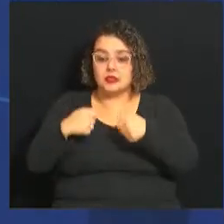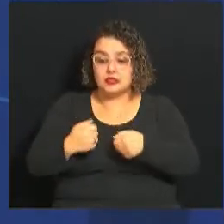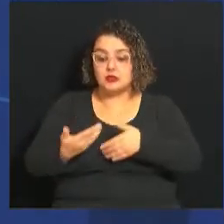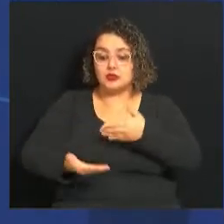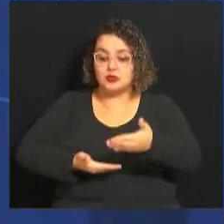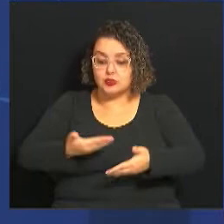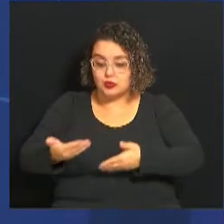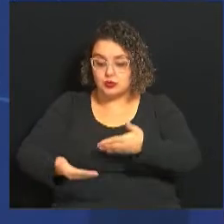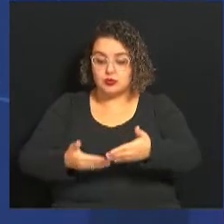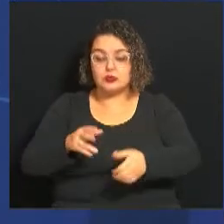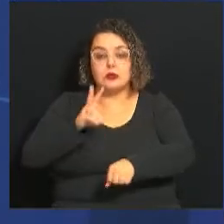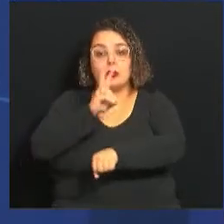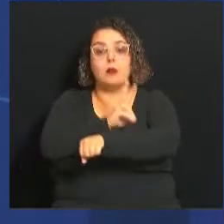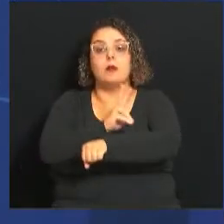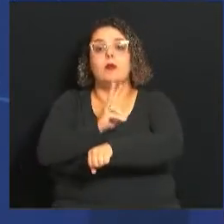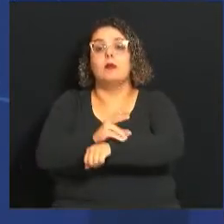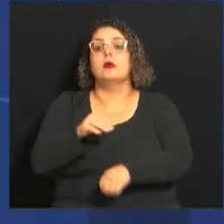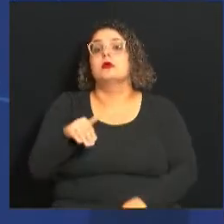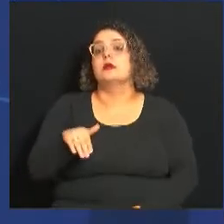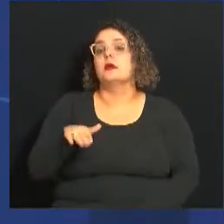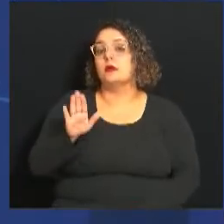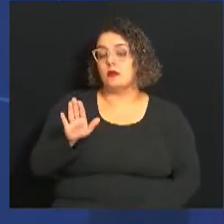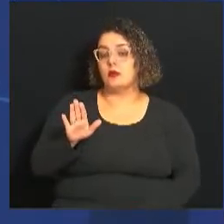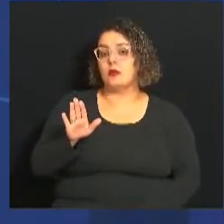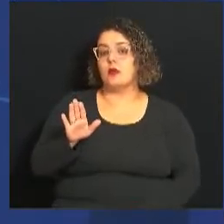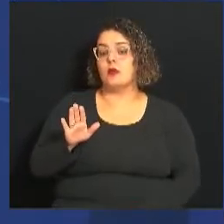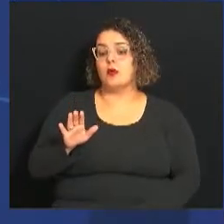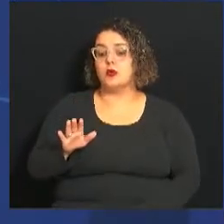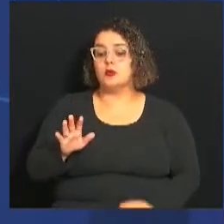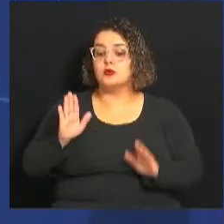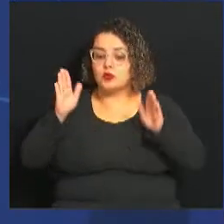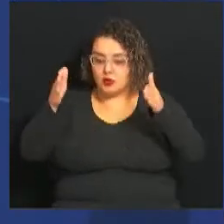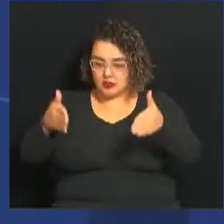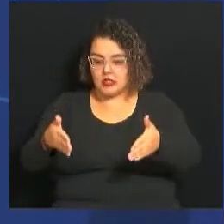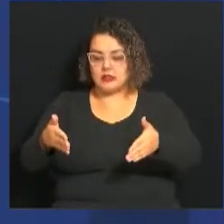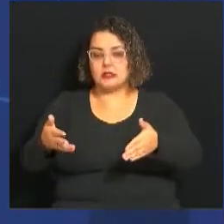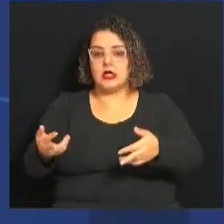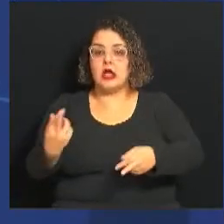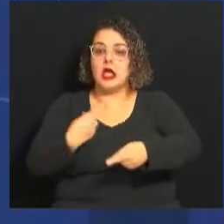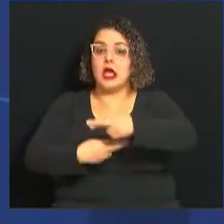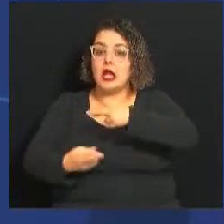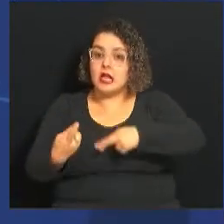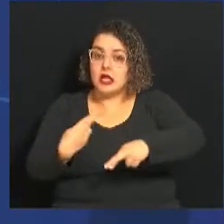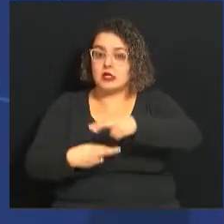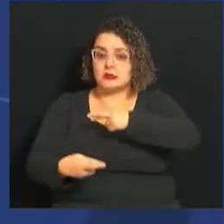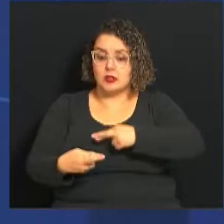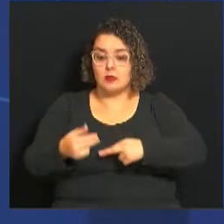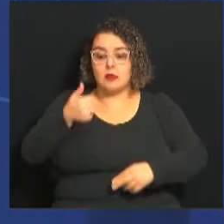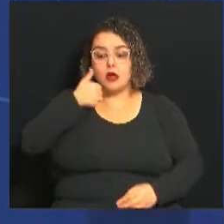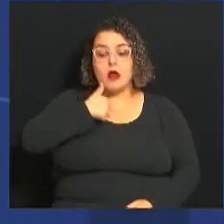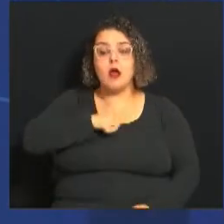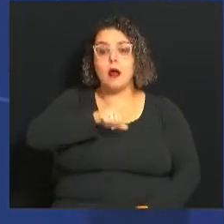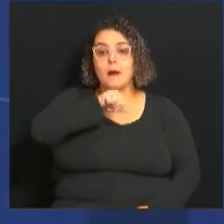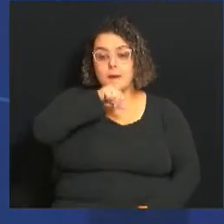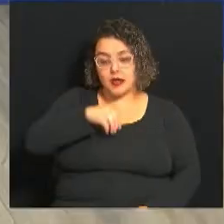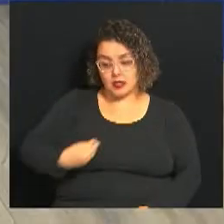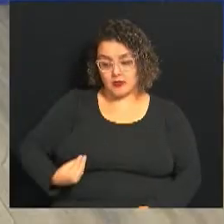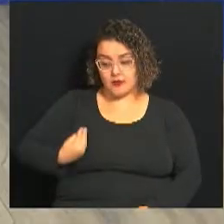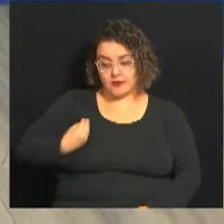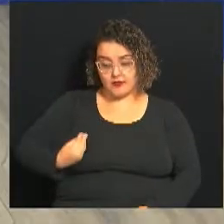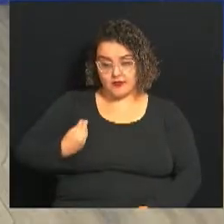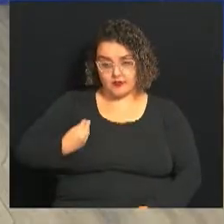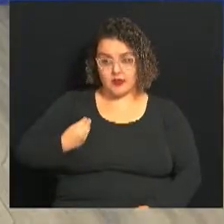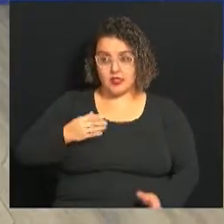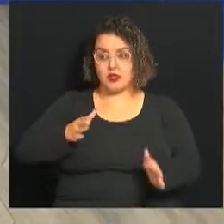de uma proteção a mais, sobre essa relação para que essa mãe ela vivencie este